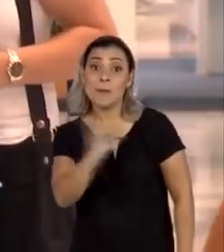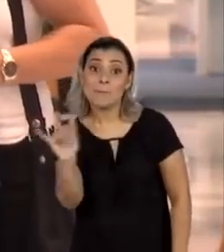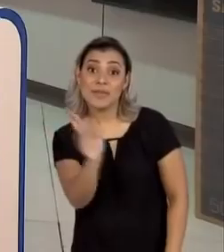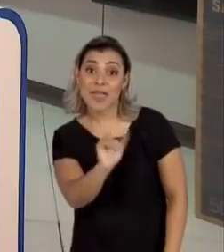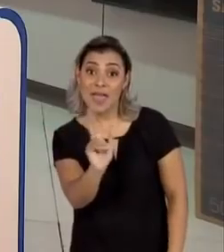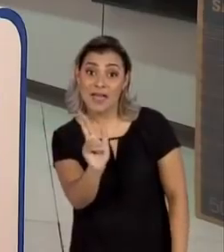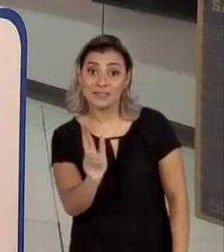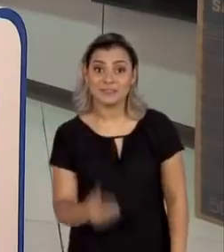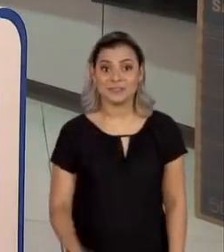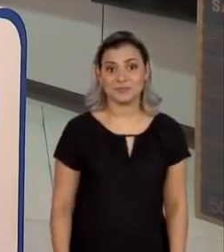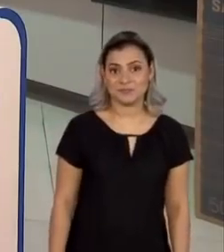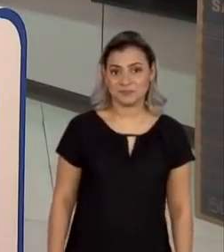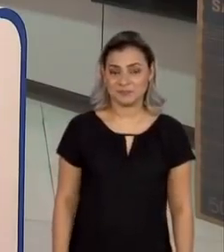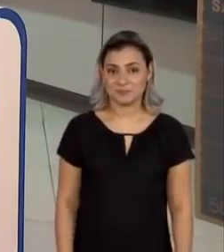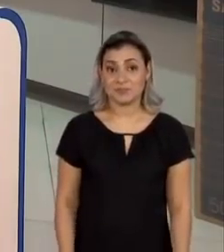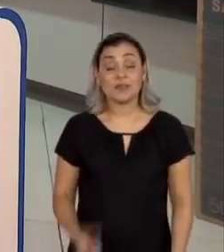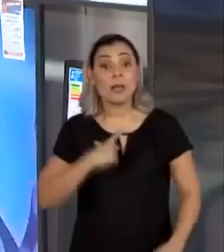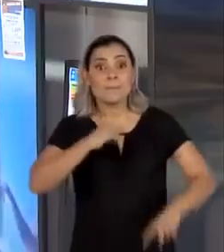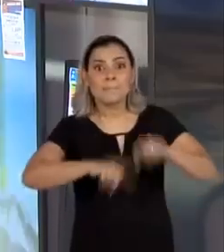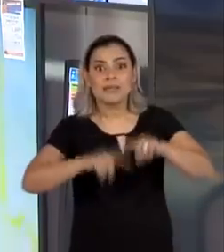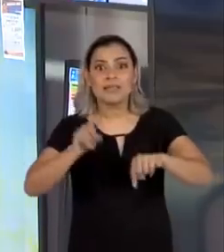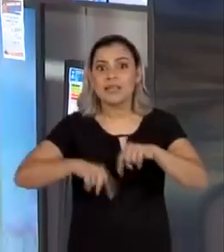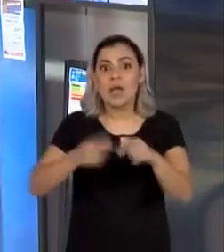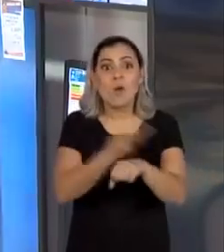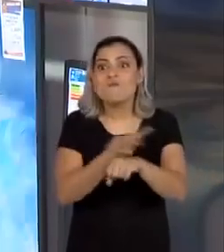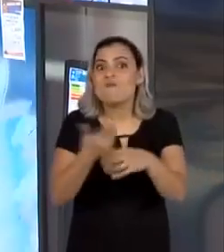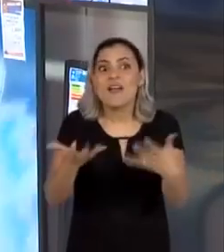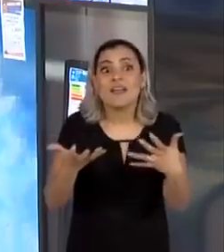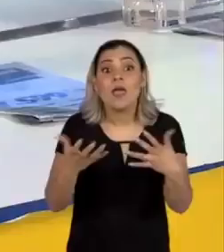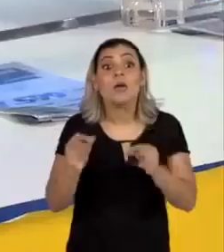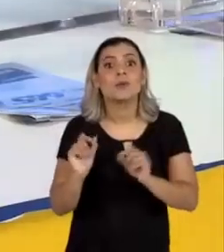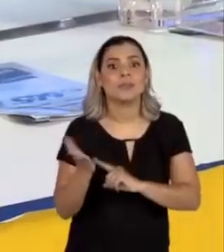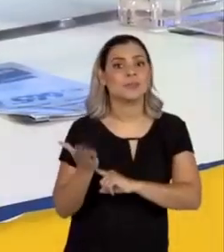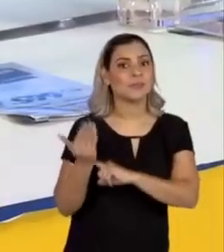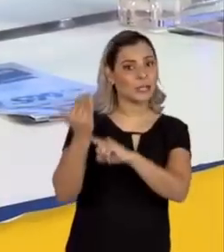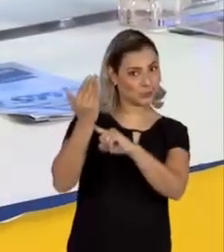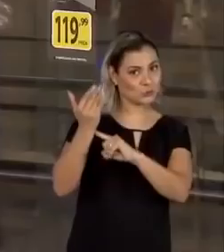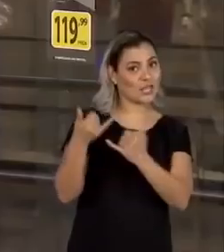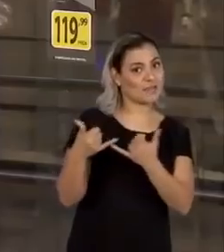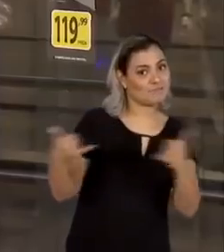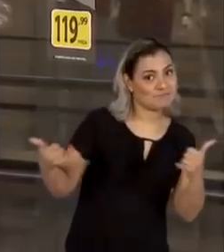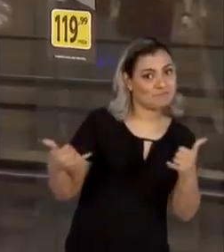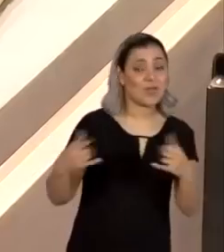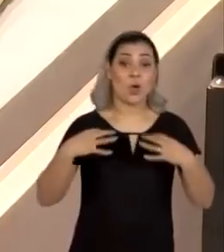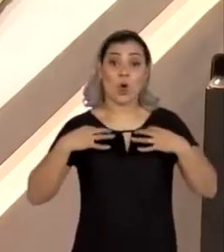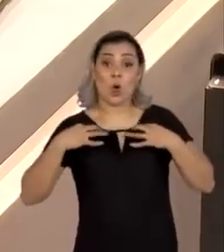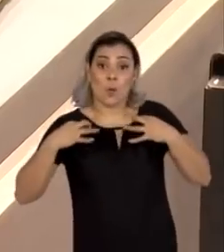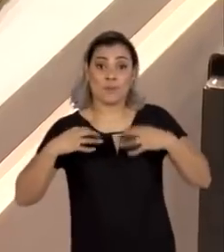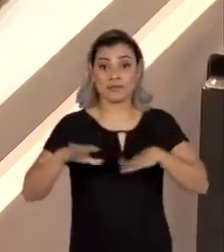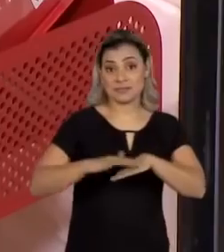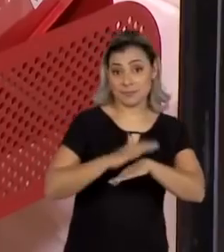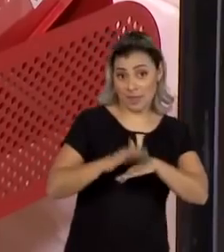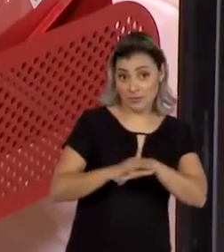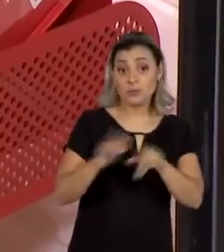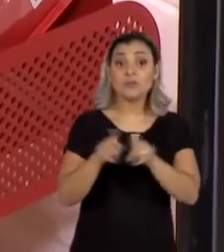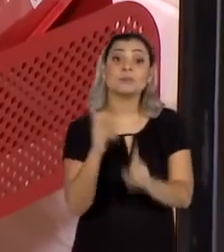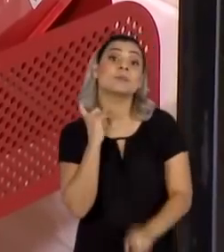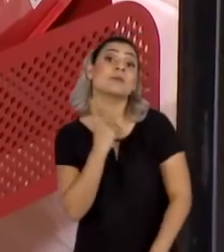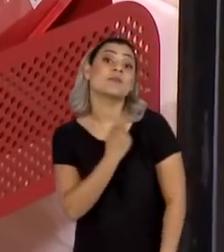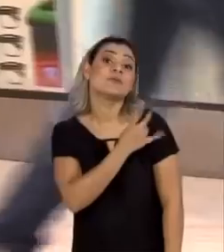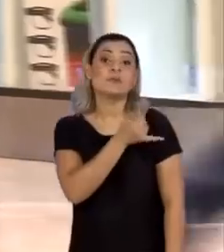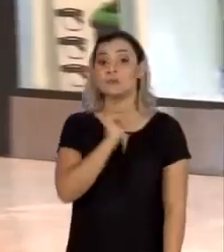de reais. Os itens mais procurados pelo consumidor devem ser eletroeletrônicos, roupas e calçados e perfumaria